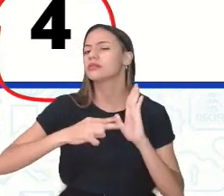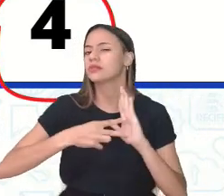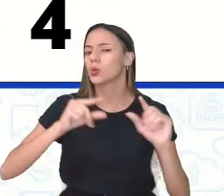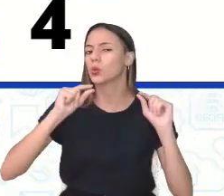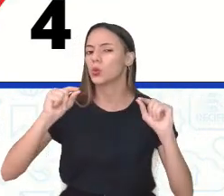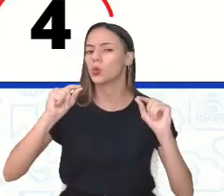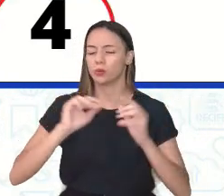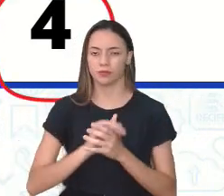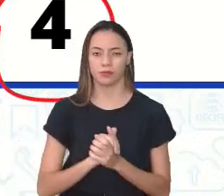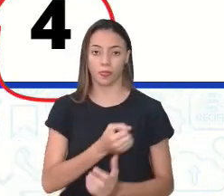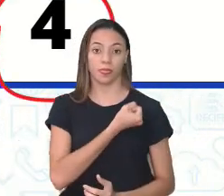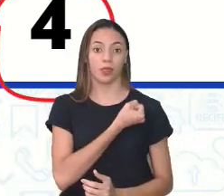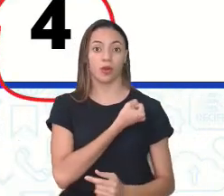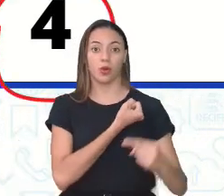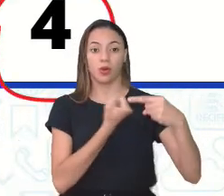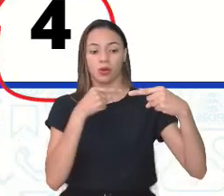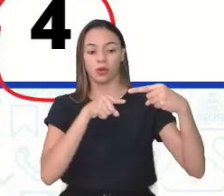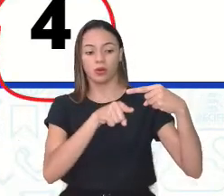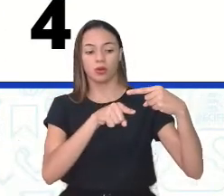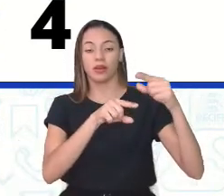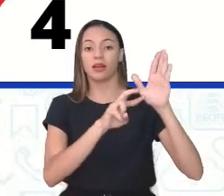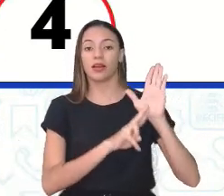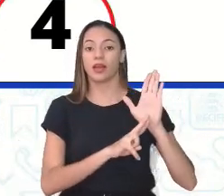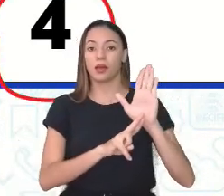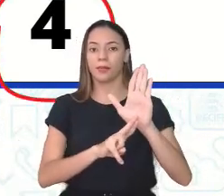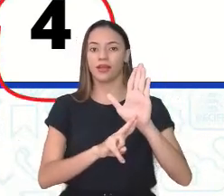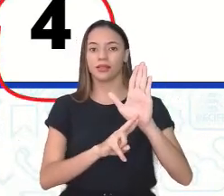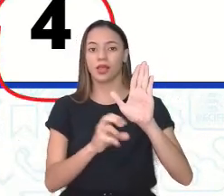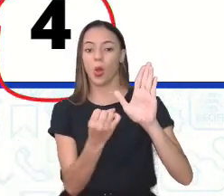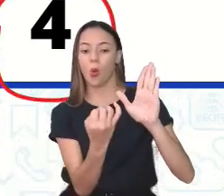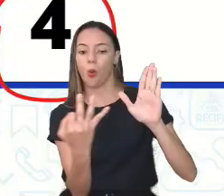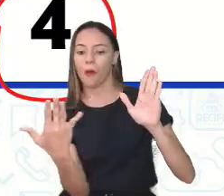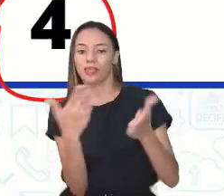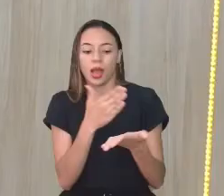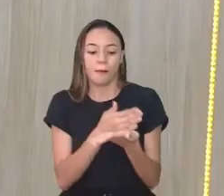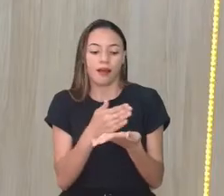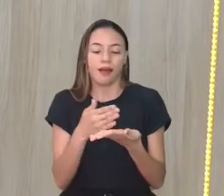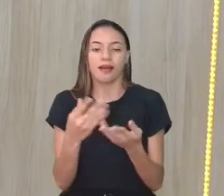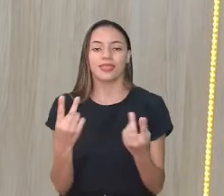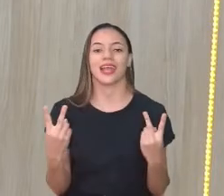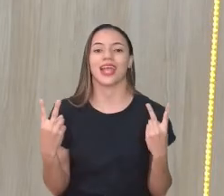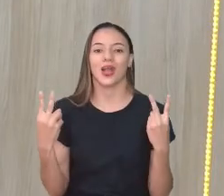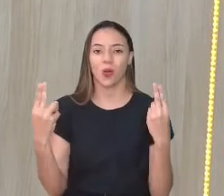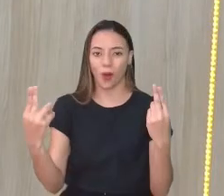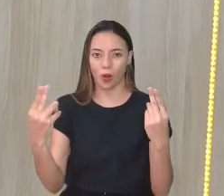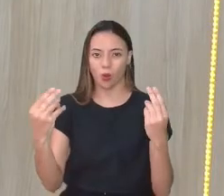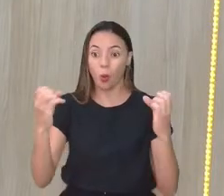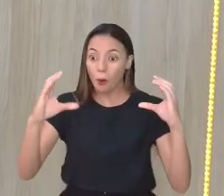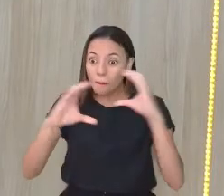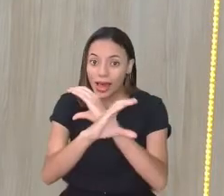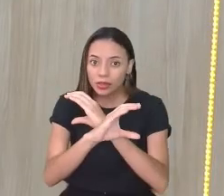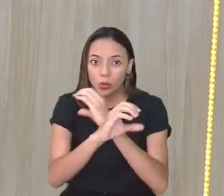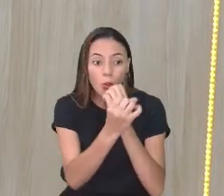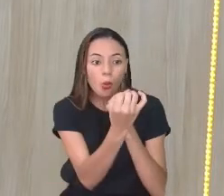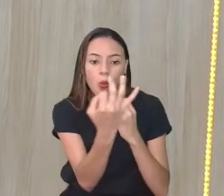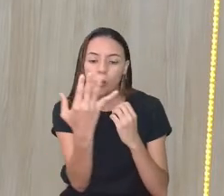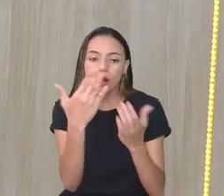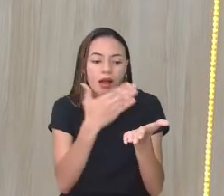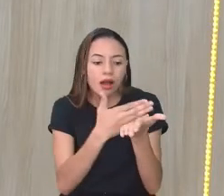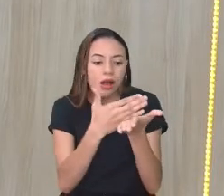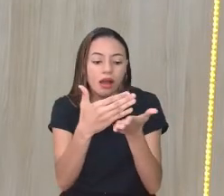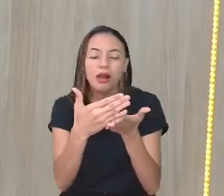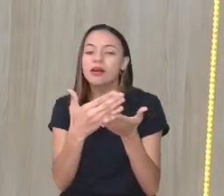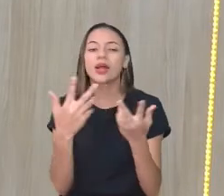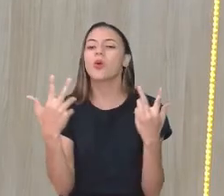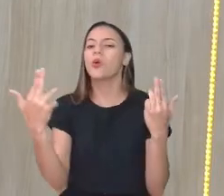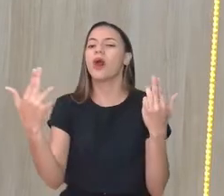que aquele número de baixo vai representar em quantas partes iguais o todo foi dividido. Olha que a palavra todo ali